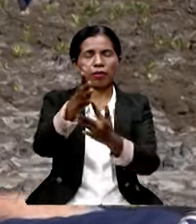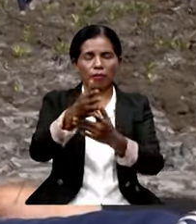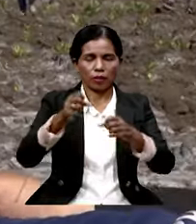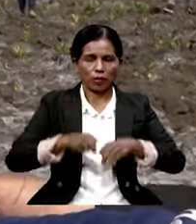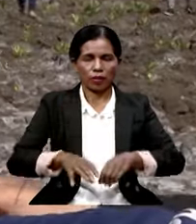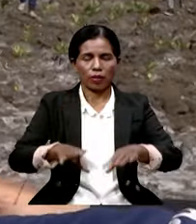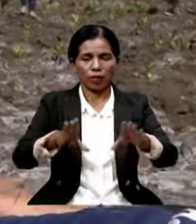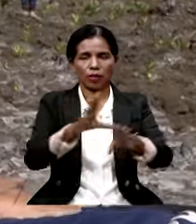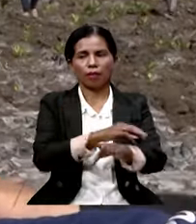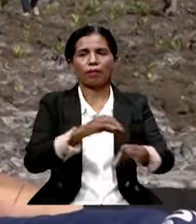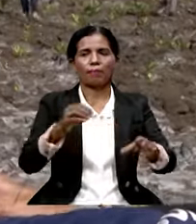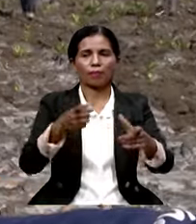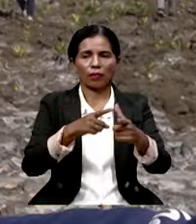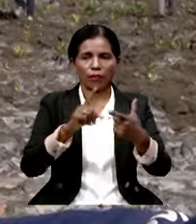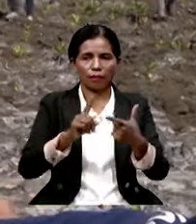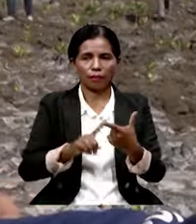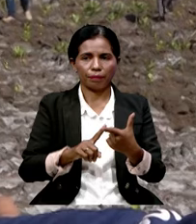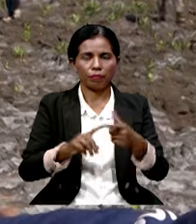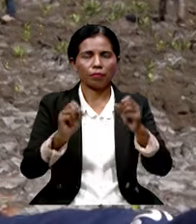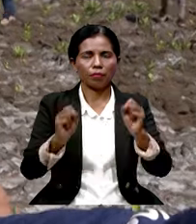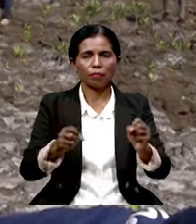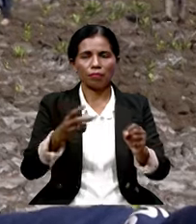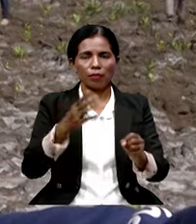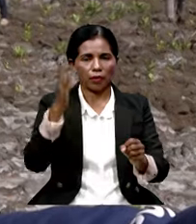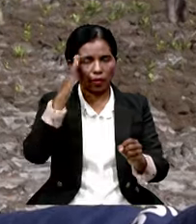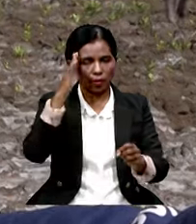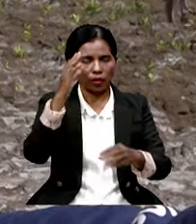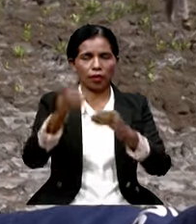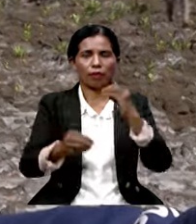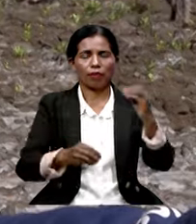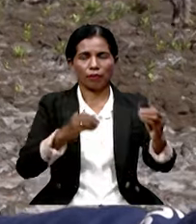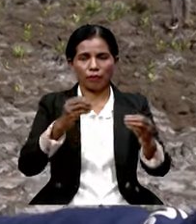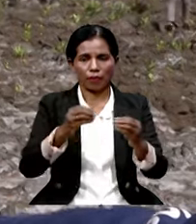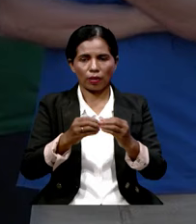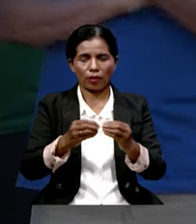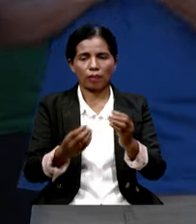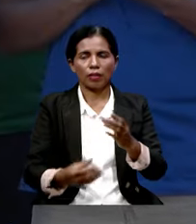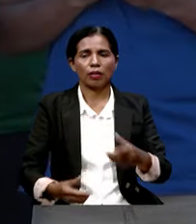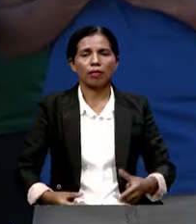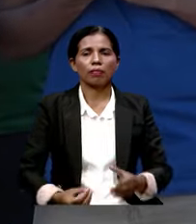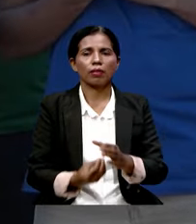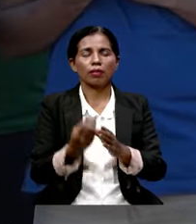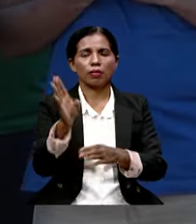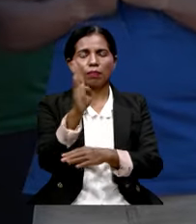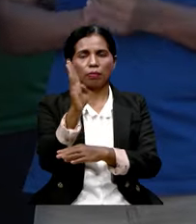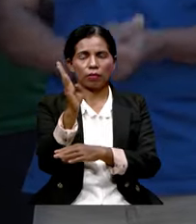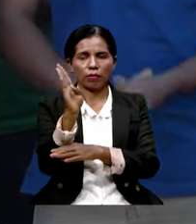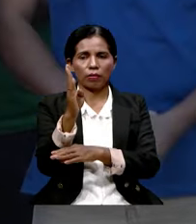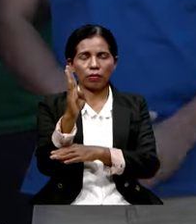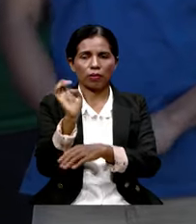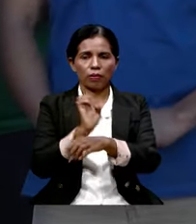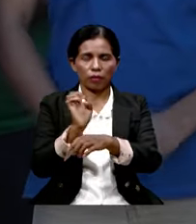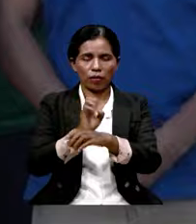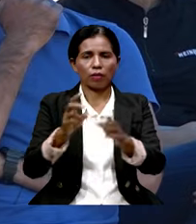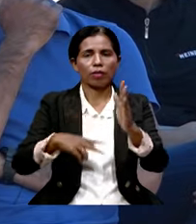ekosistem ya mangrove ne bele considera nia valor bot ba blue carbon blue economia ne nia valor